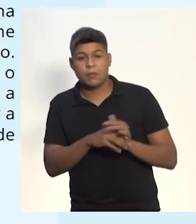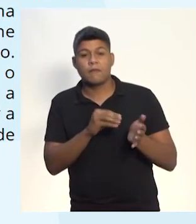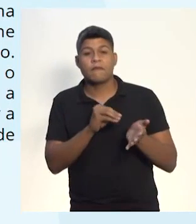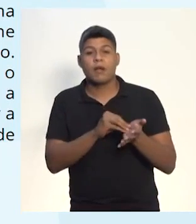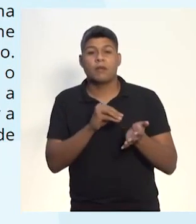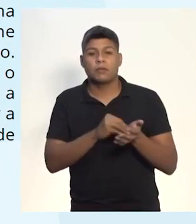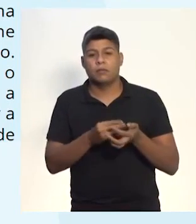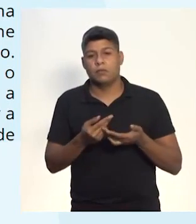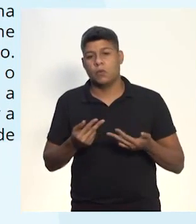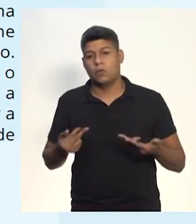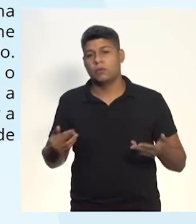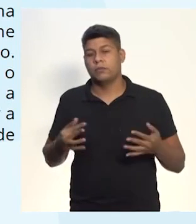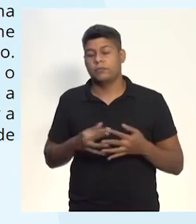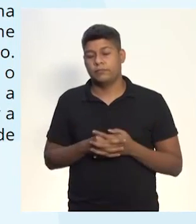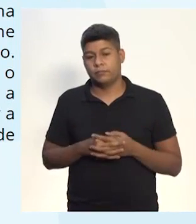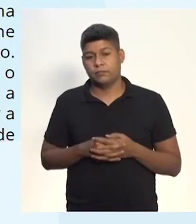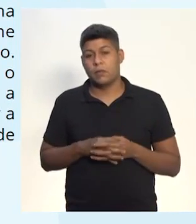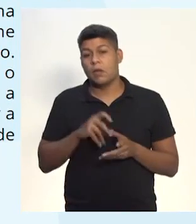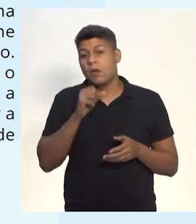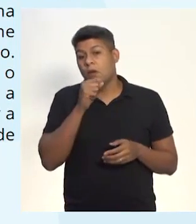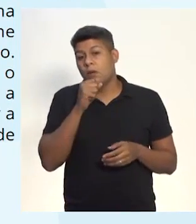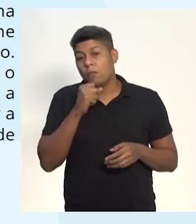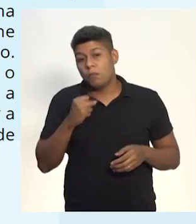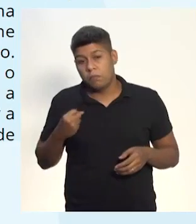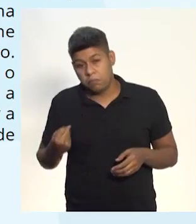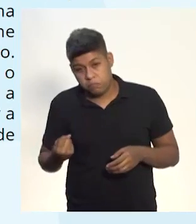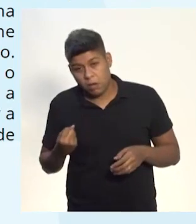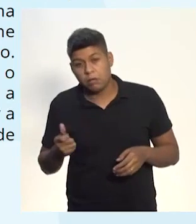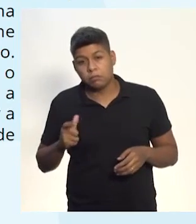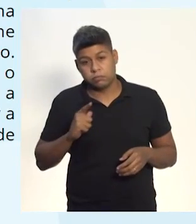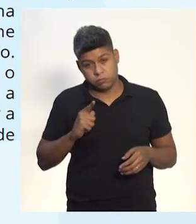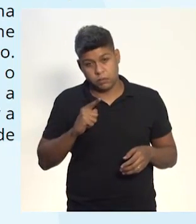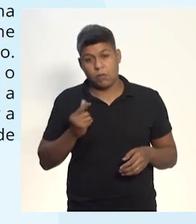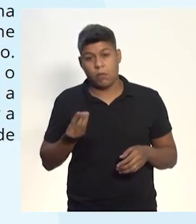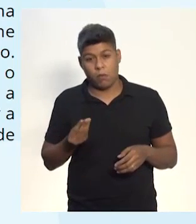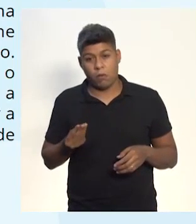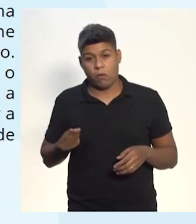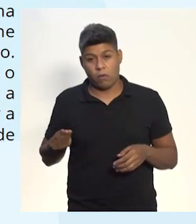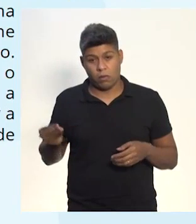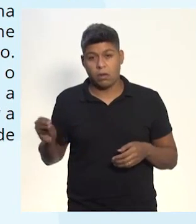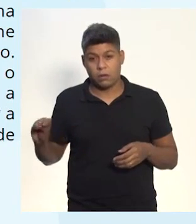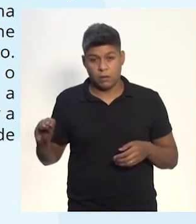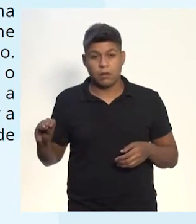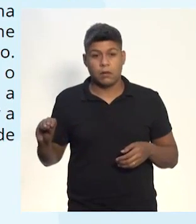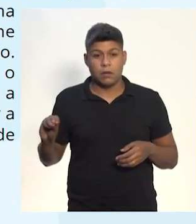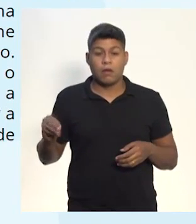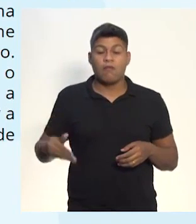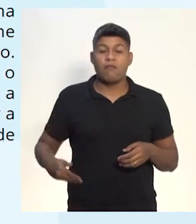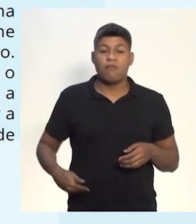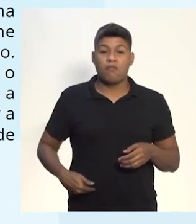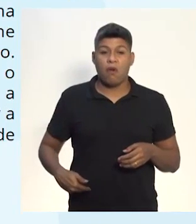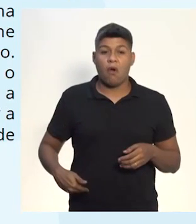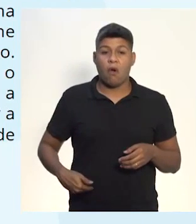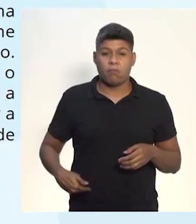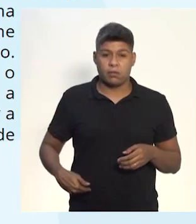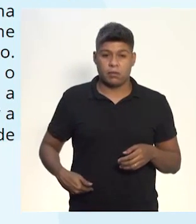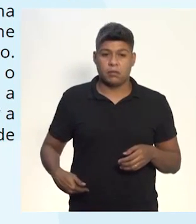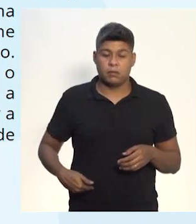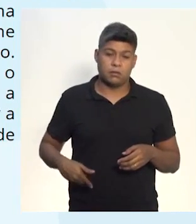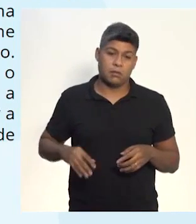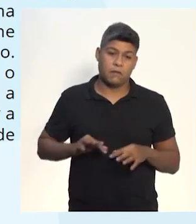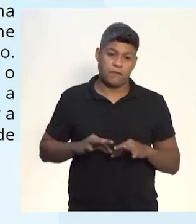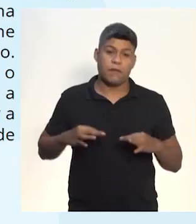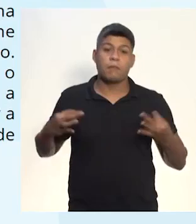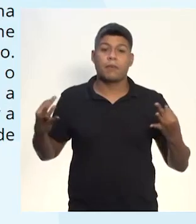falta. E que o pão que havia roubado para matar a fome de sua família